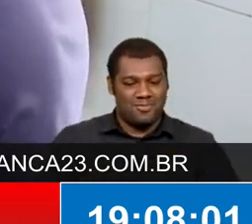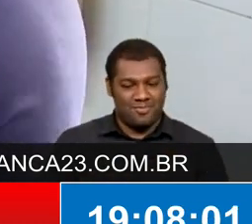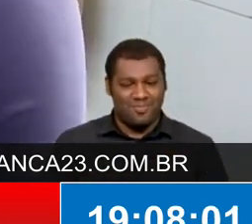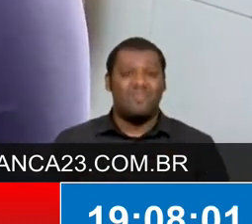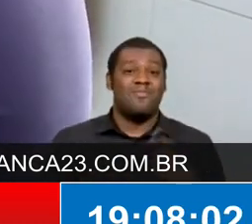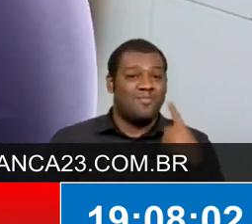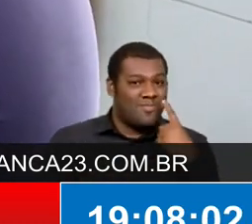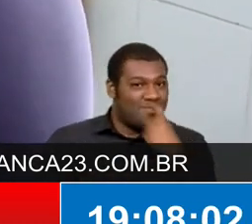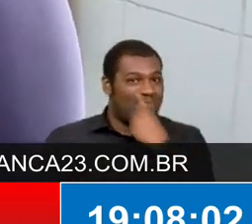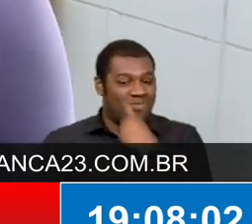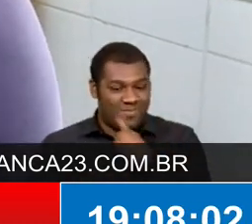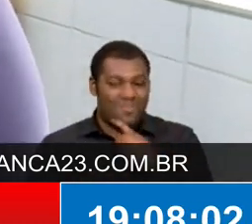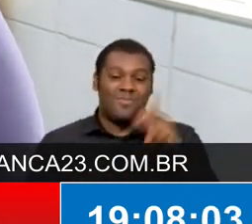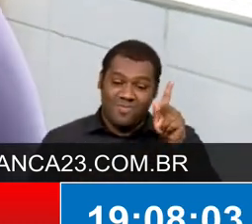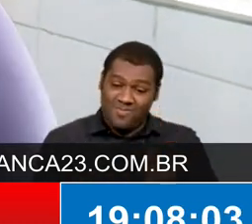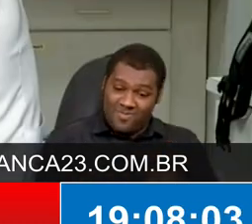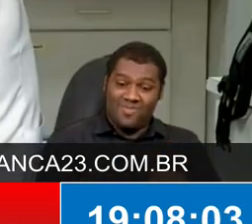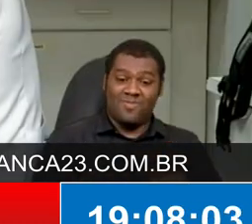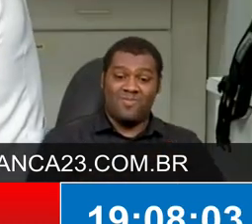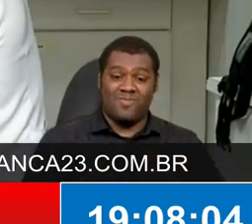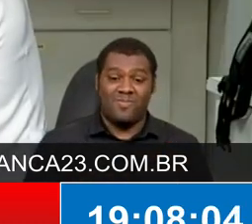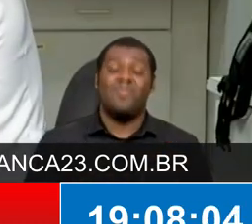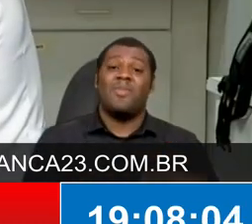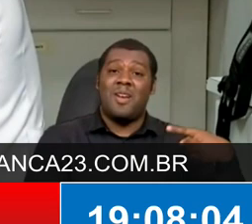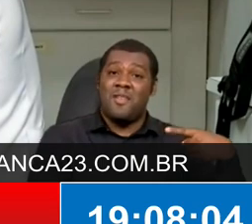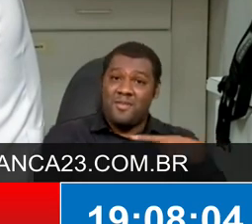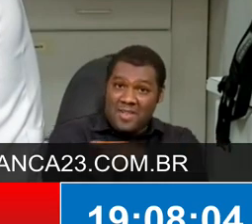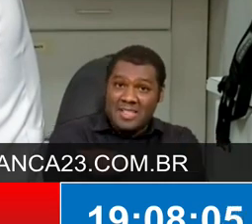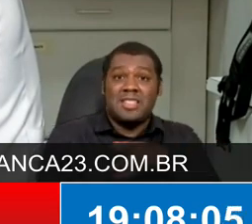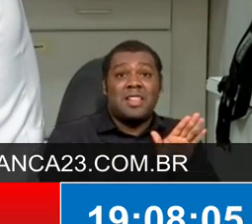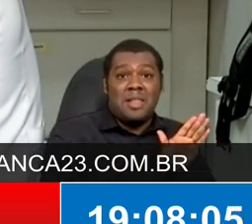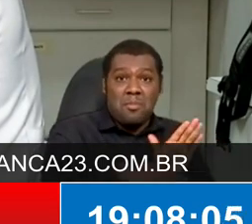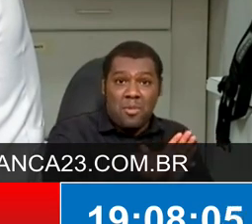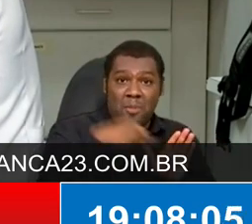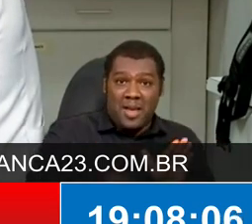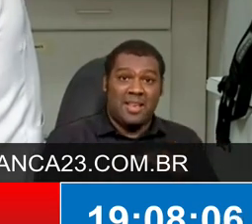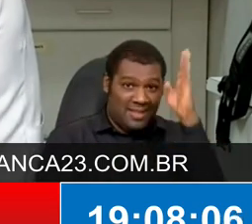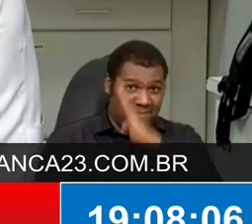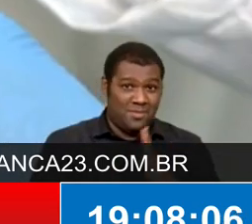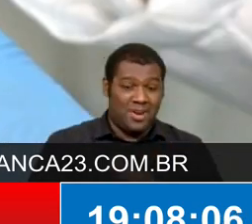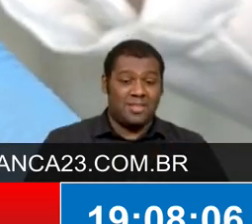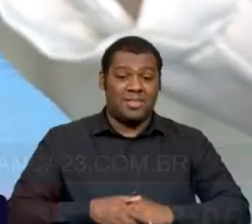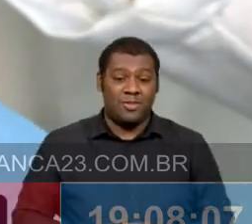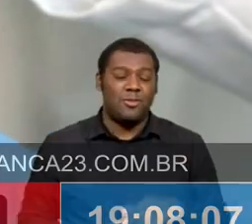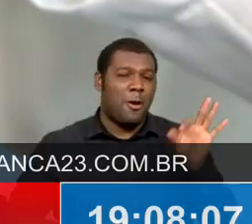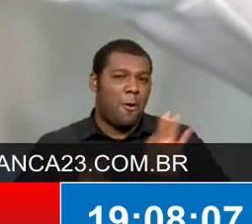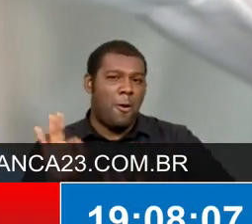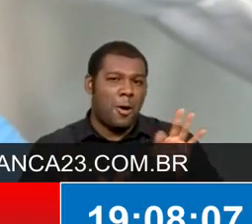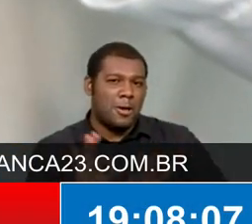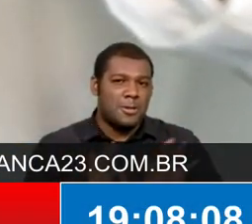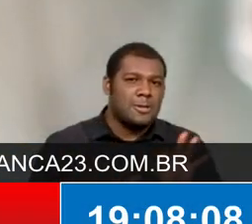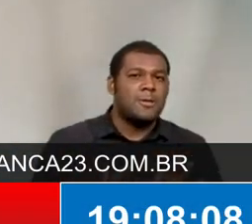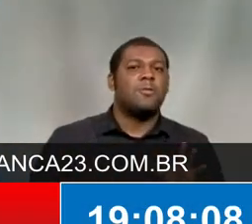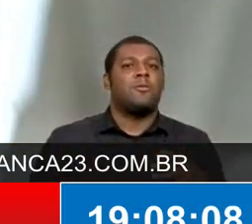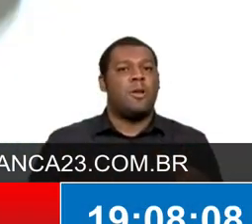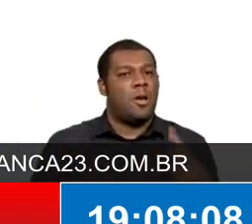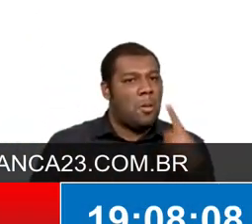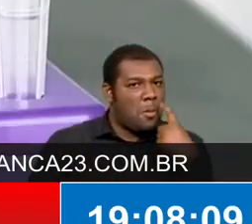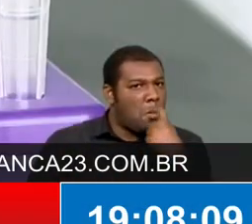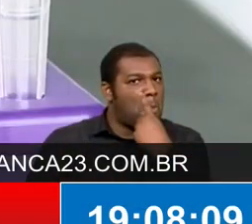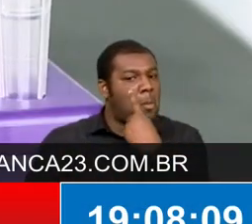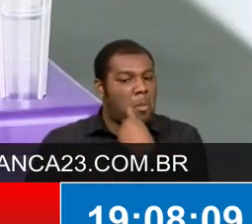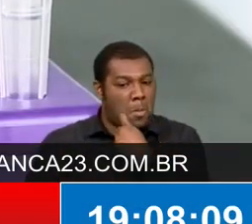uma realidade não tão distante. Uma vacina brasileira está sendo desenvolvida para ser aplicada pelo nariz,